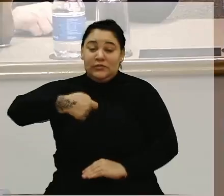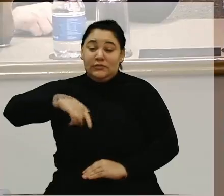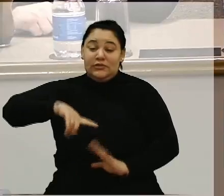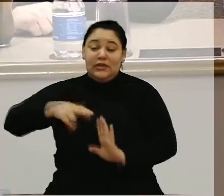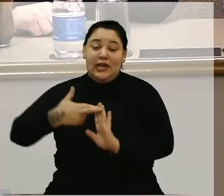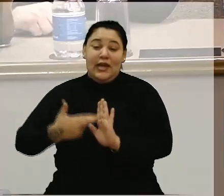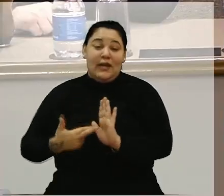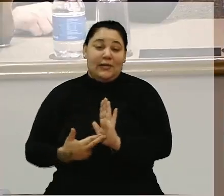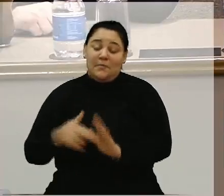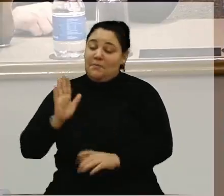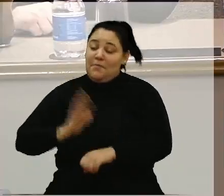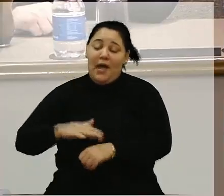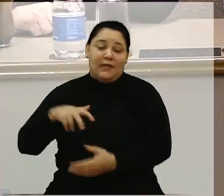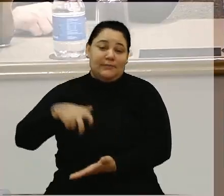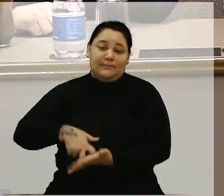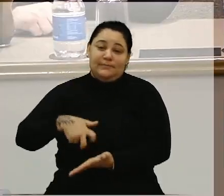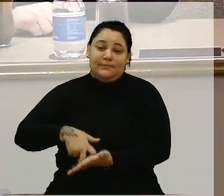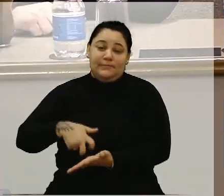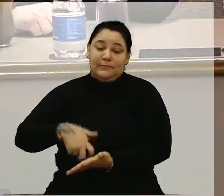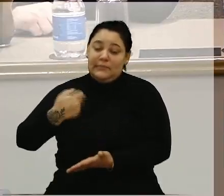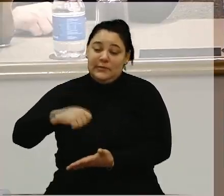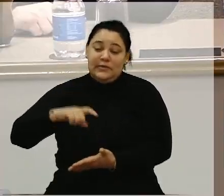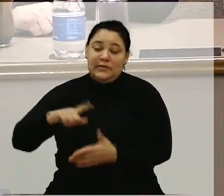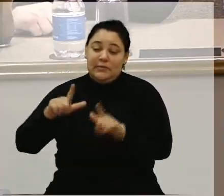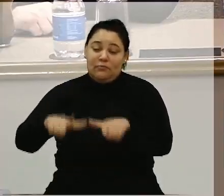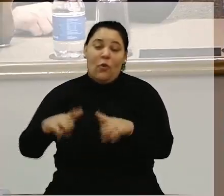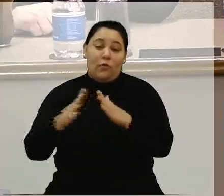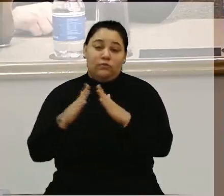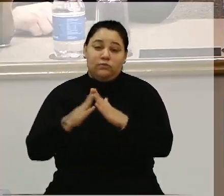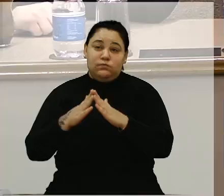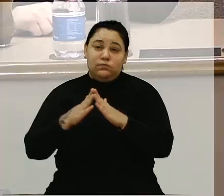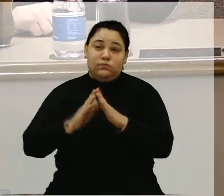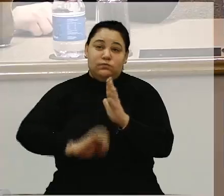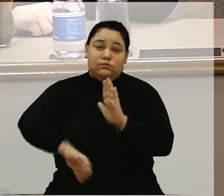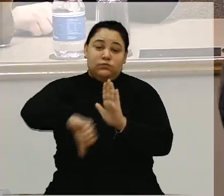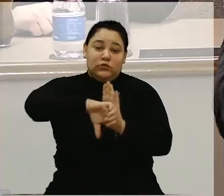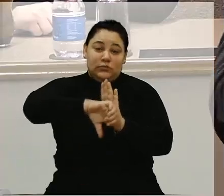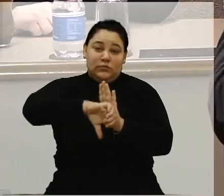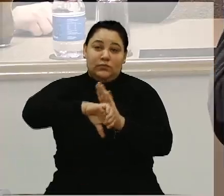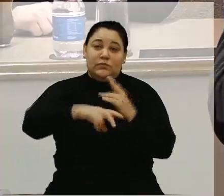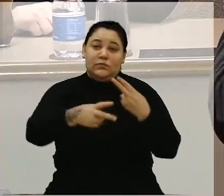punições, mais presídios, mais fiscalização.